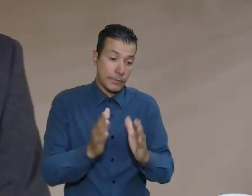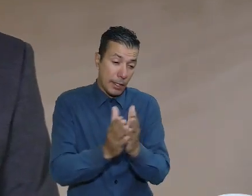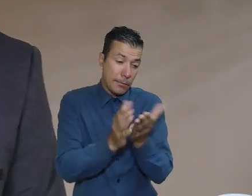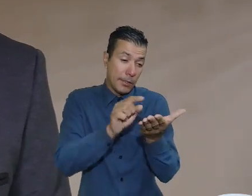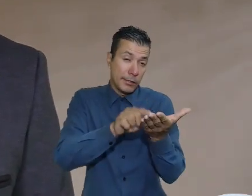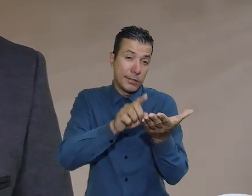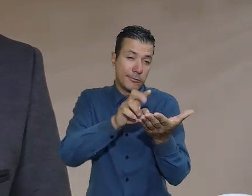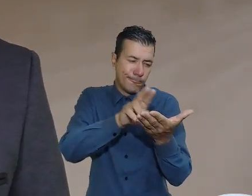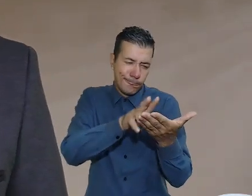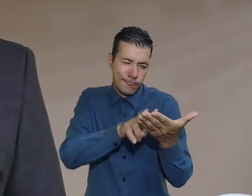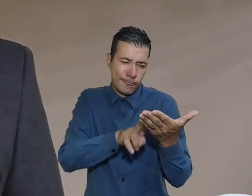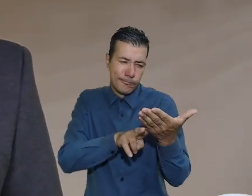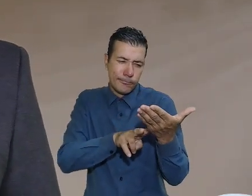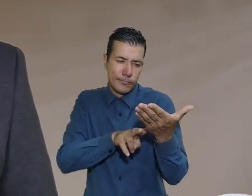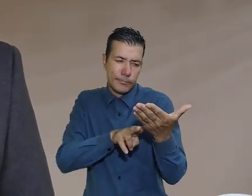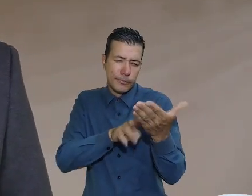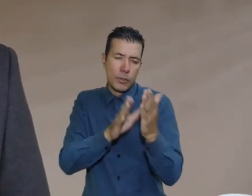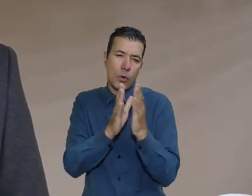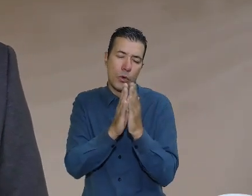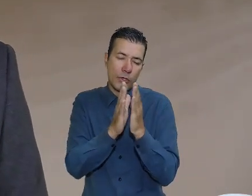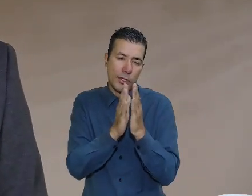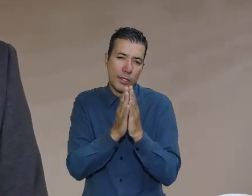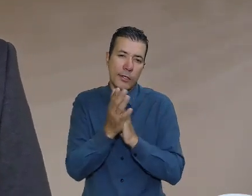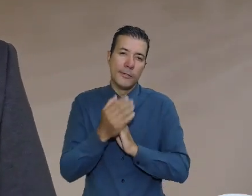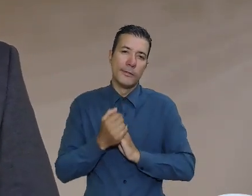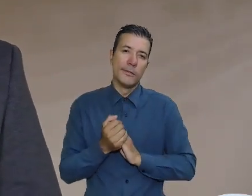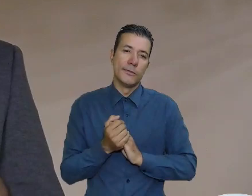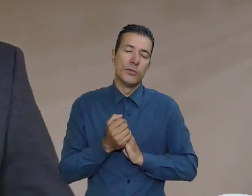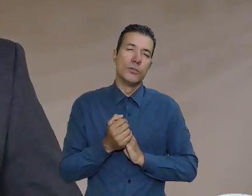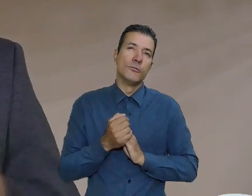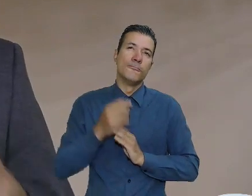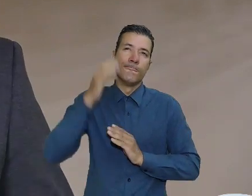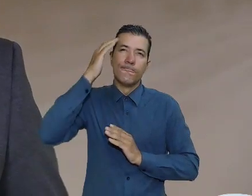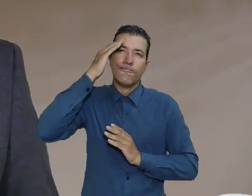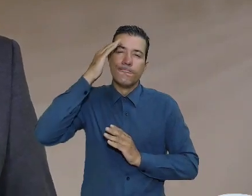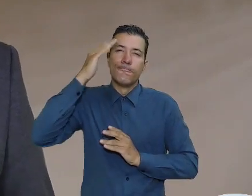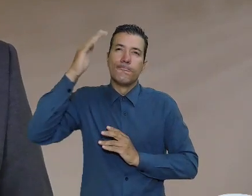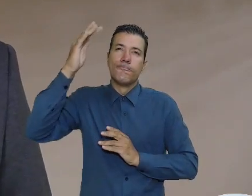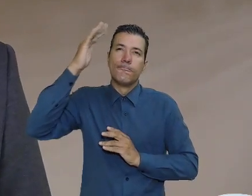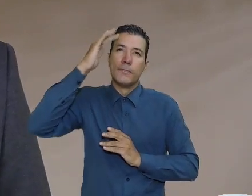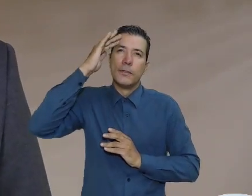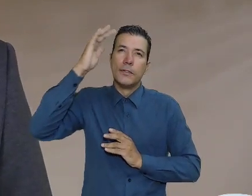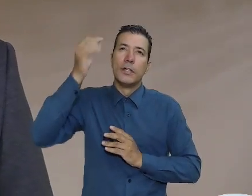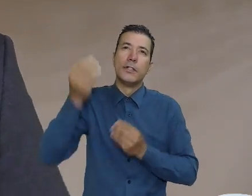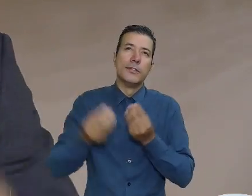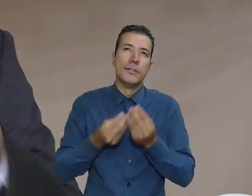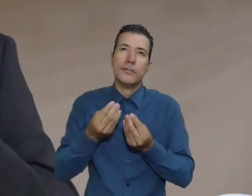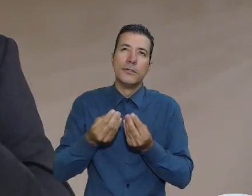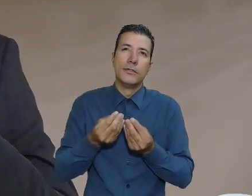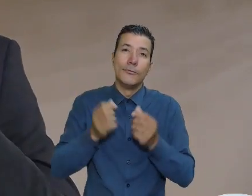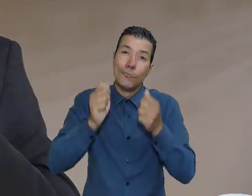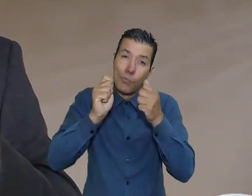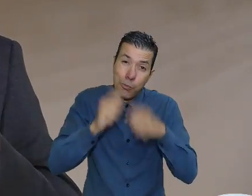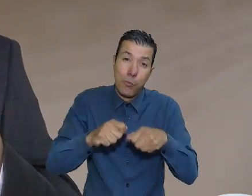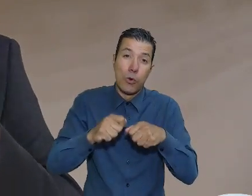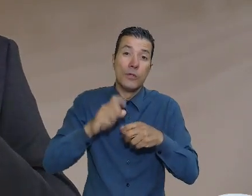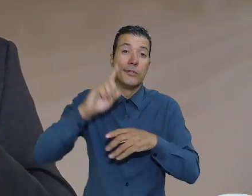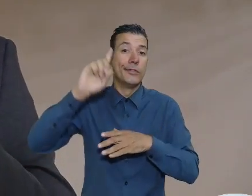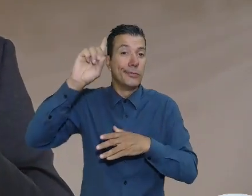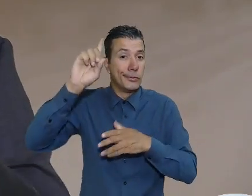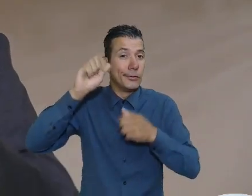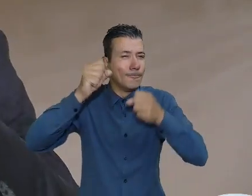tantas e tantas vezes nos conduziu à oração e levou a mim e a você a refletir no poder